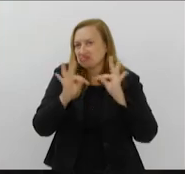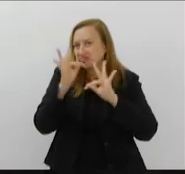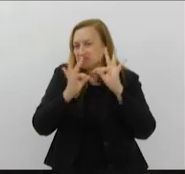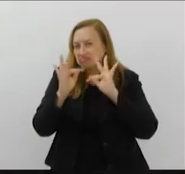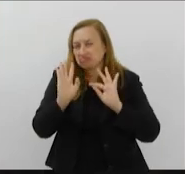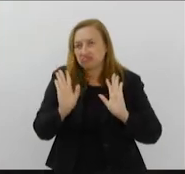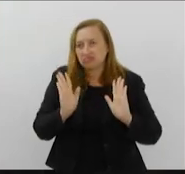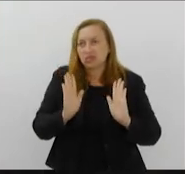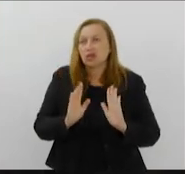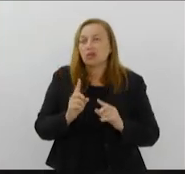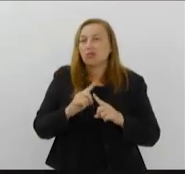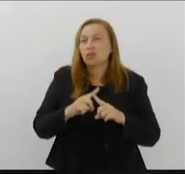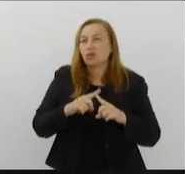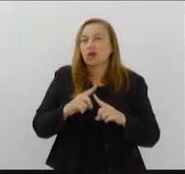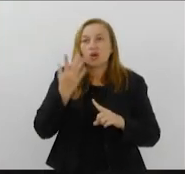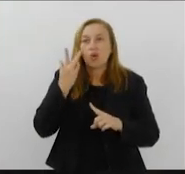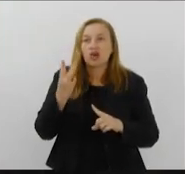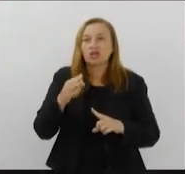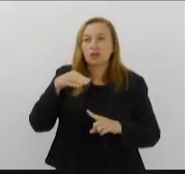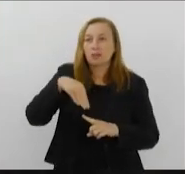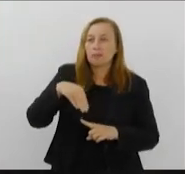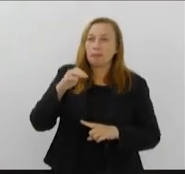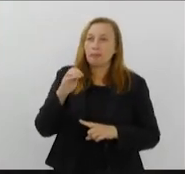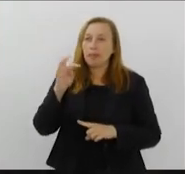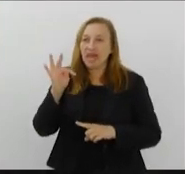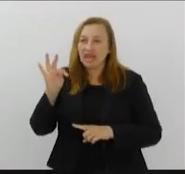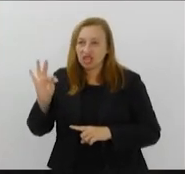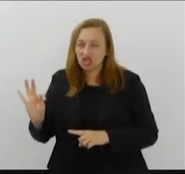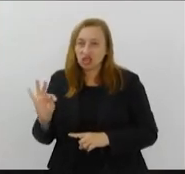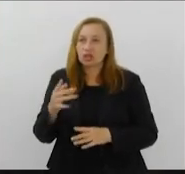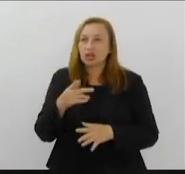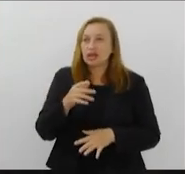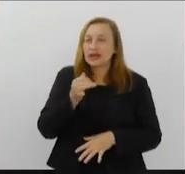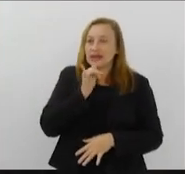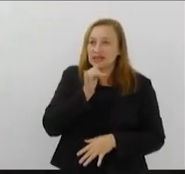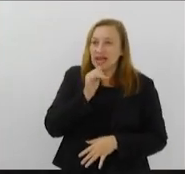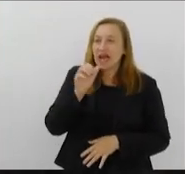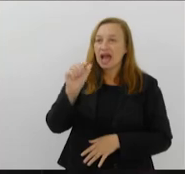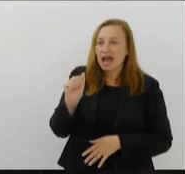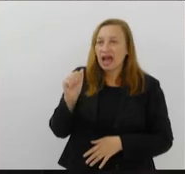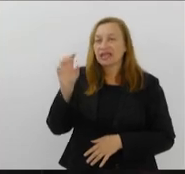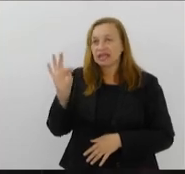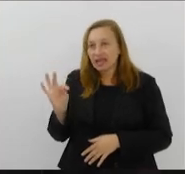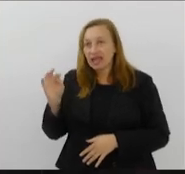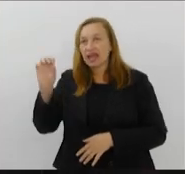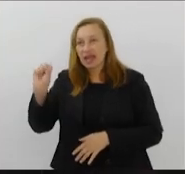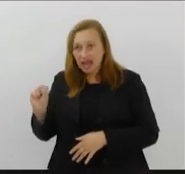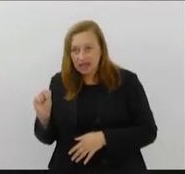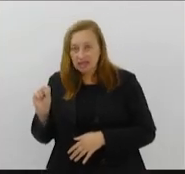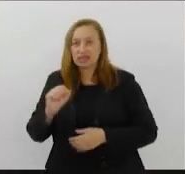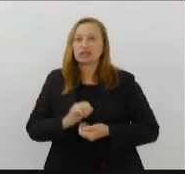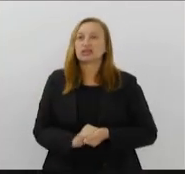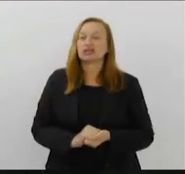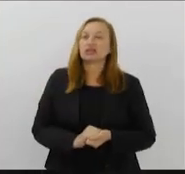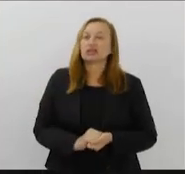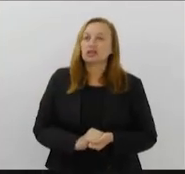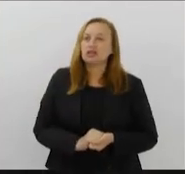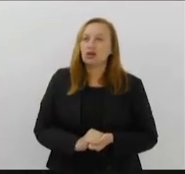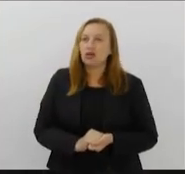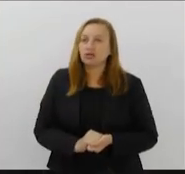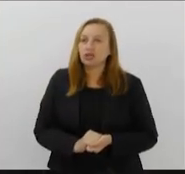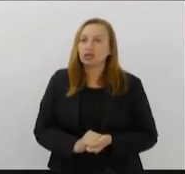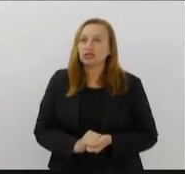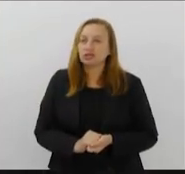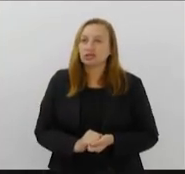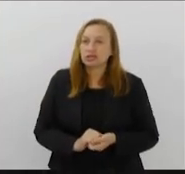né, porque acho que o match... Eu vou dar um exemplo. A gente tem um ATS, né, que é um software que faz essa conexão com as